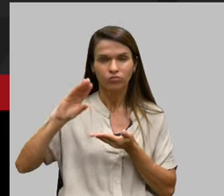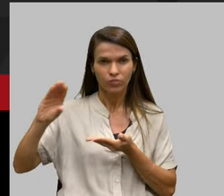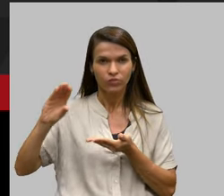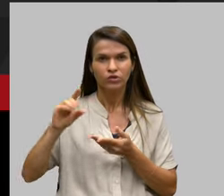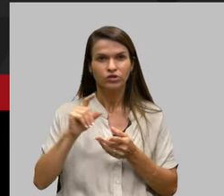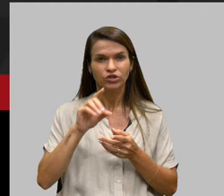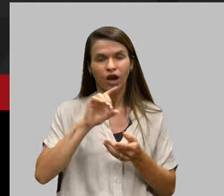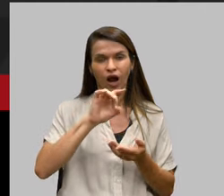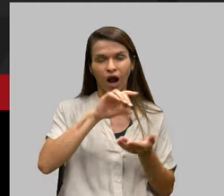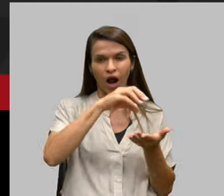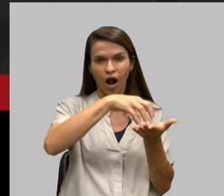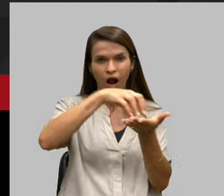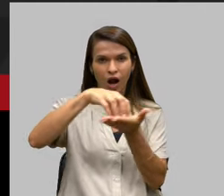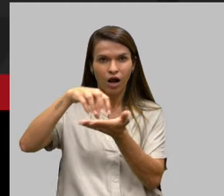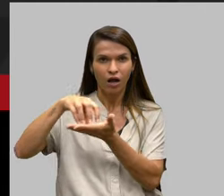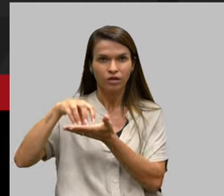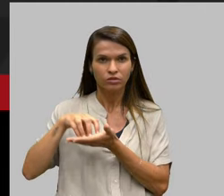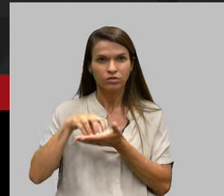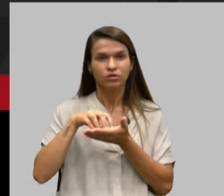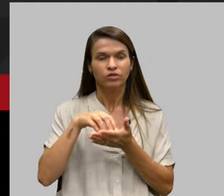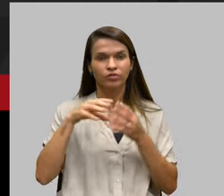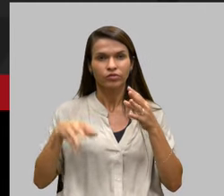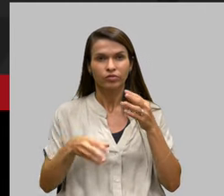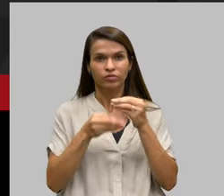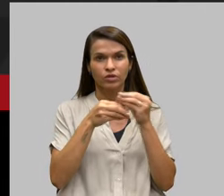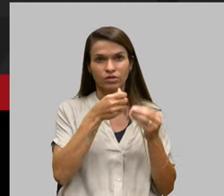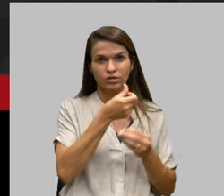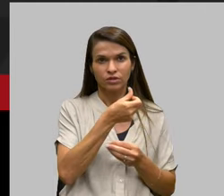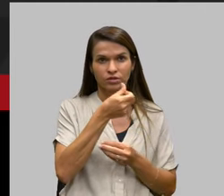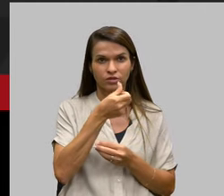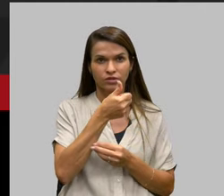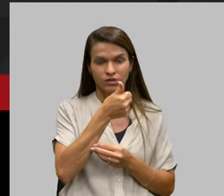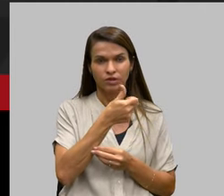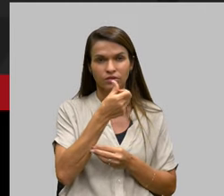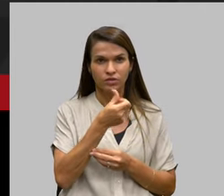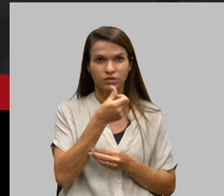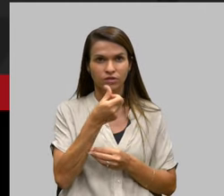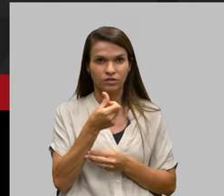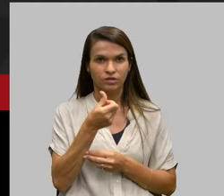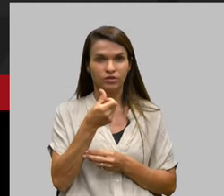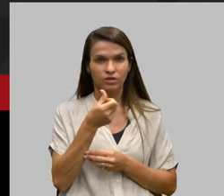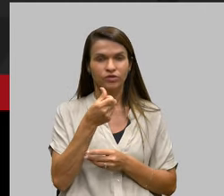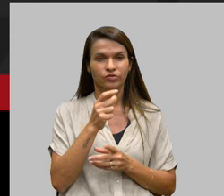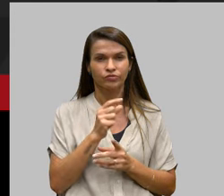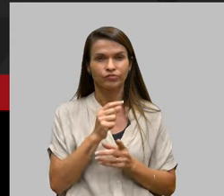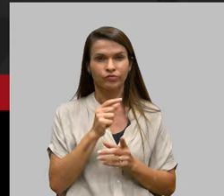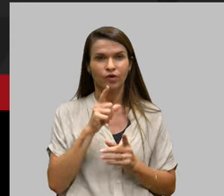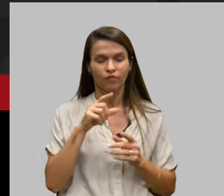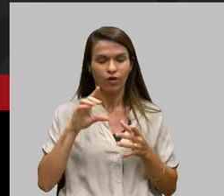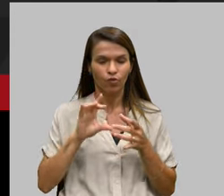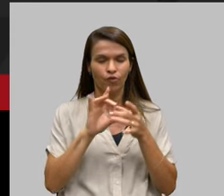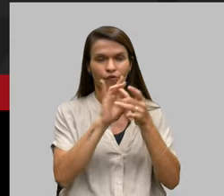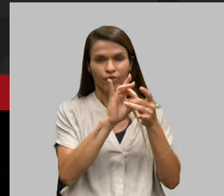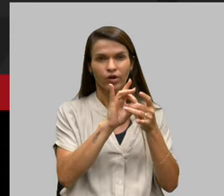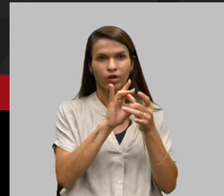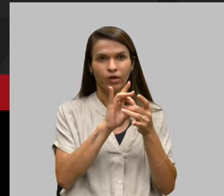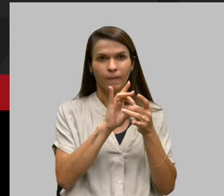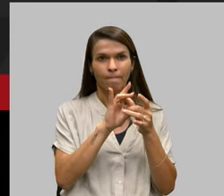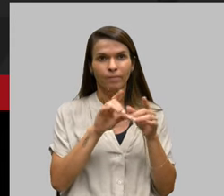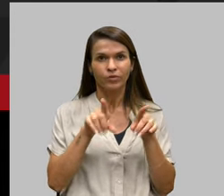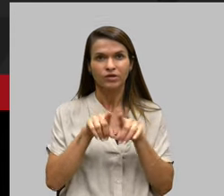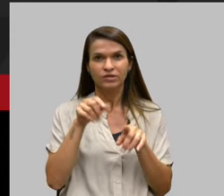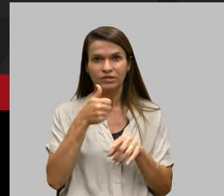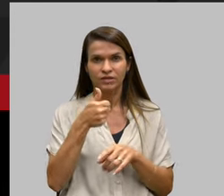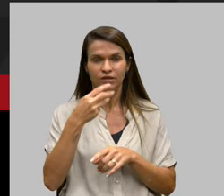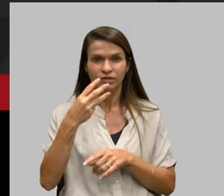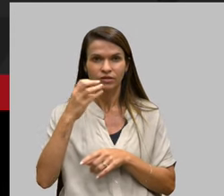fech de previdência complementar 166 entes fizeram convênio com com a BB previdência 130 com a barriu lá